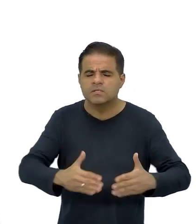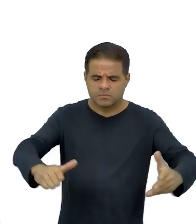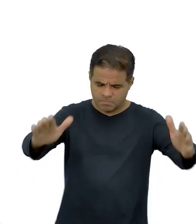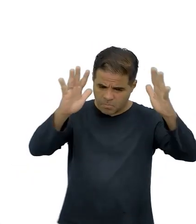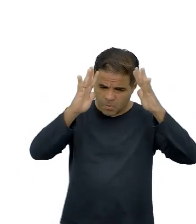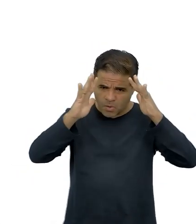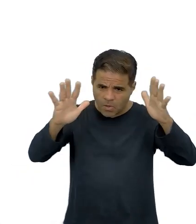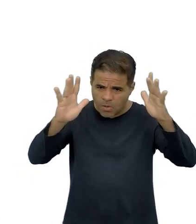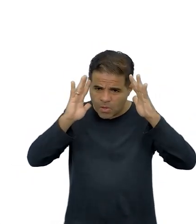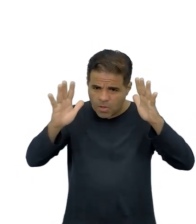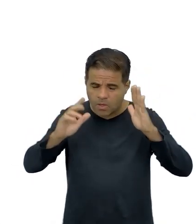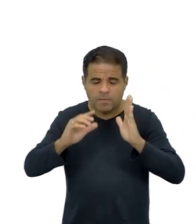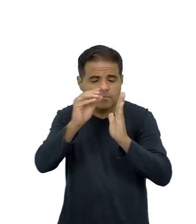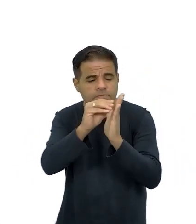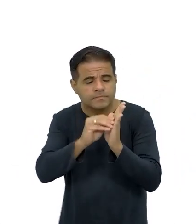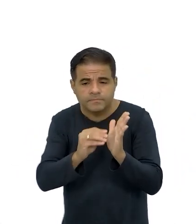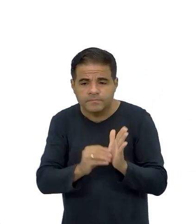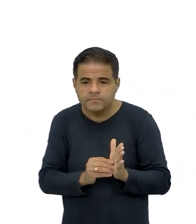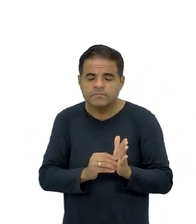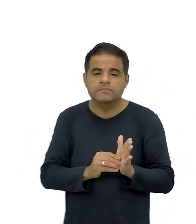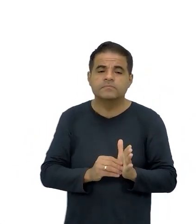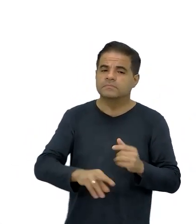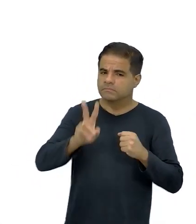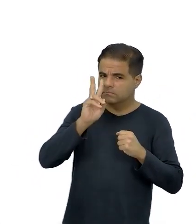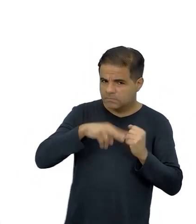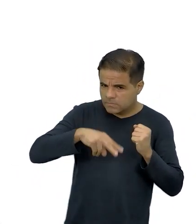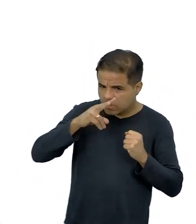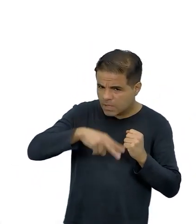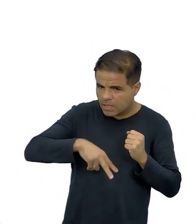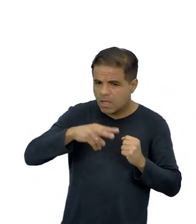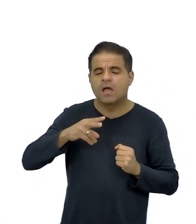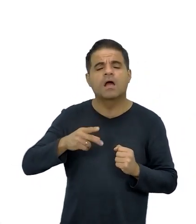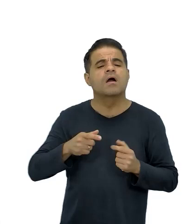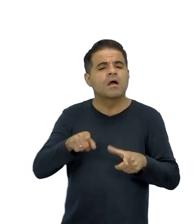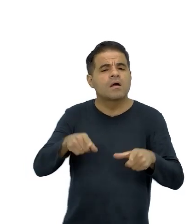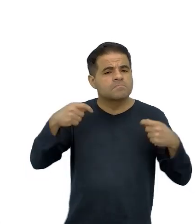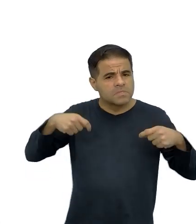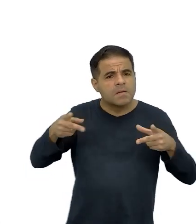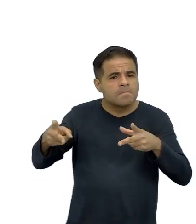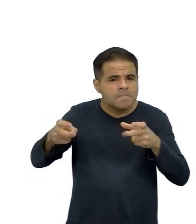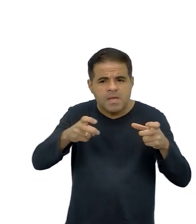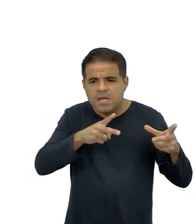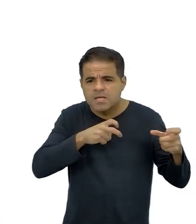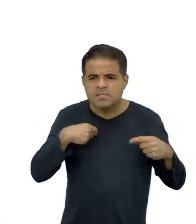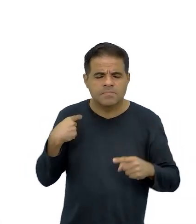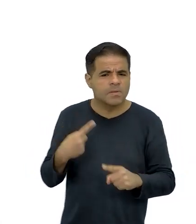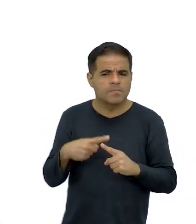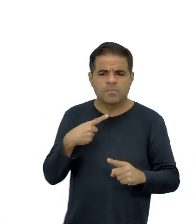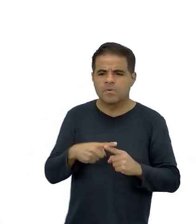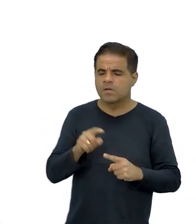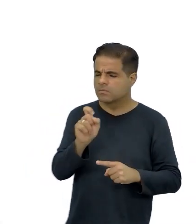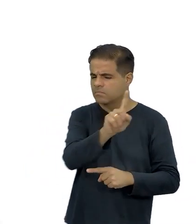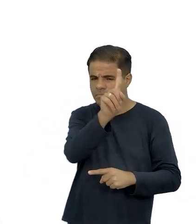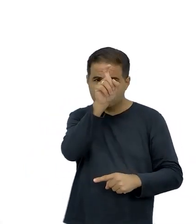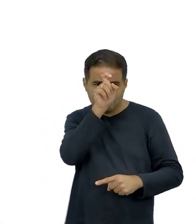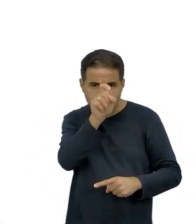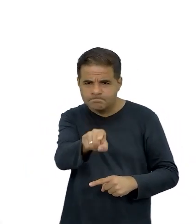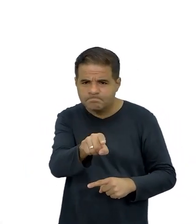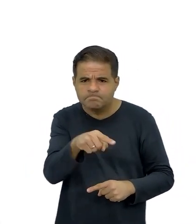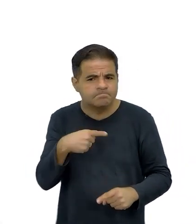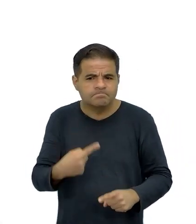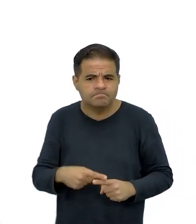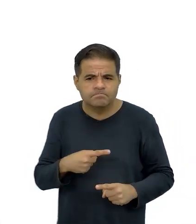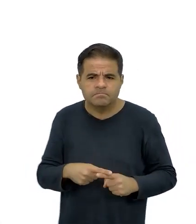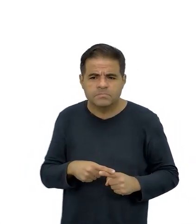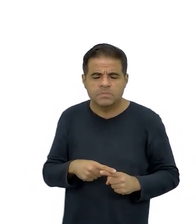uso da pontuação nos gêneros carta e lenda, eles terão que perceber por que o ponto de interrogação foi